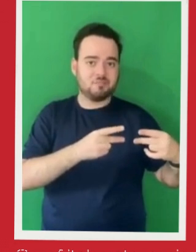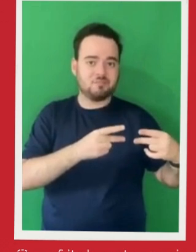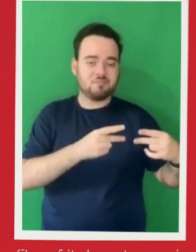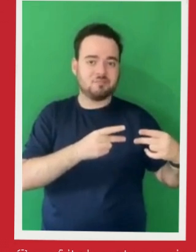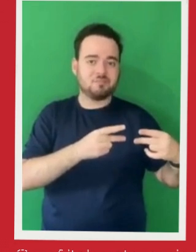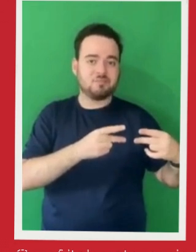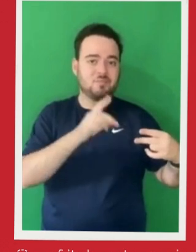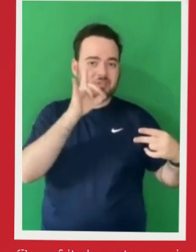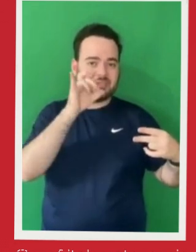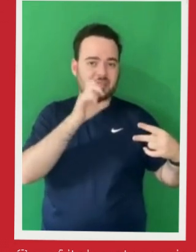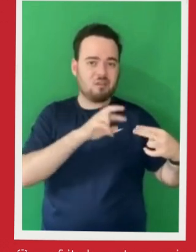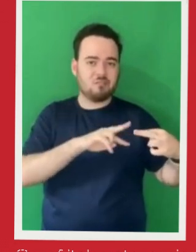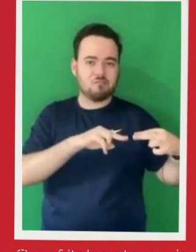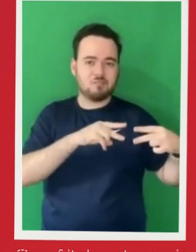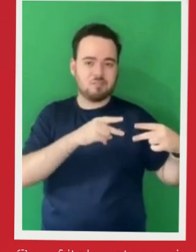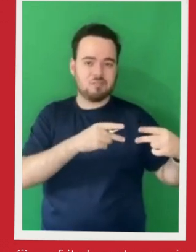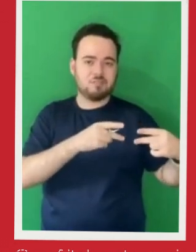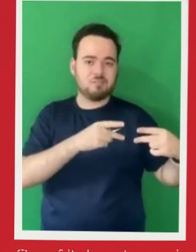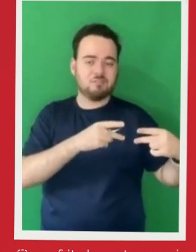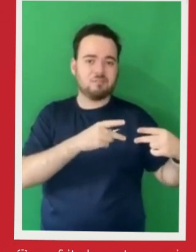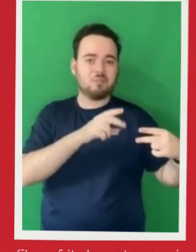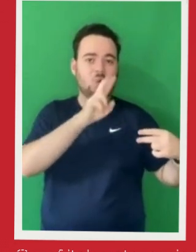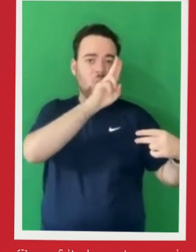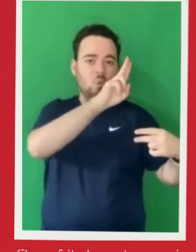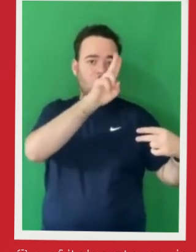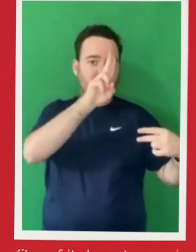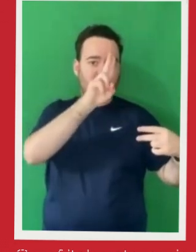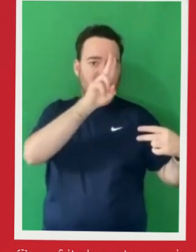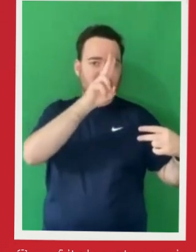é aquele linkzinho logo abaixo do meu nome.